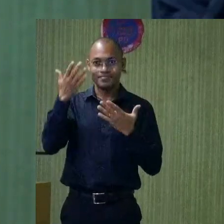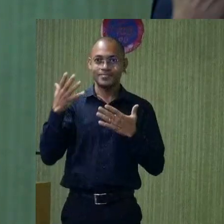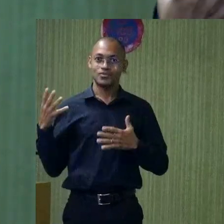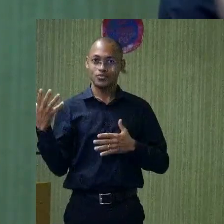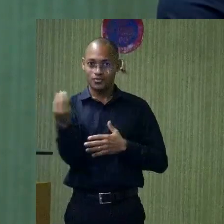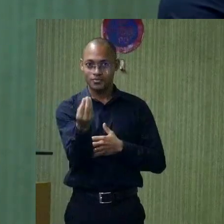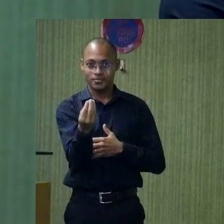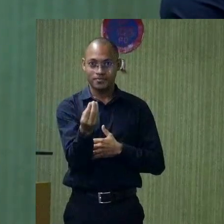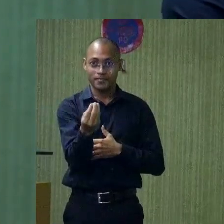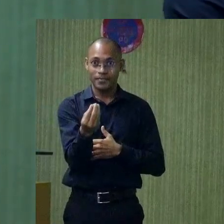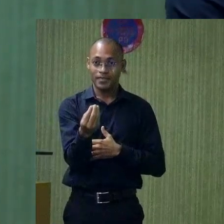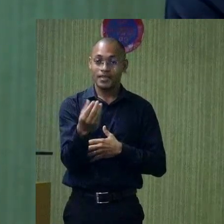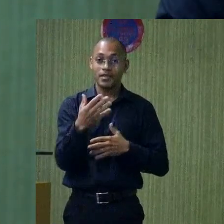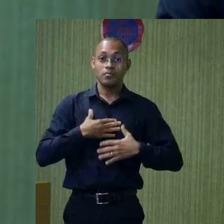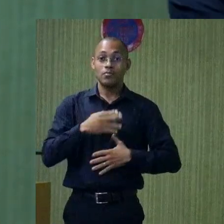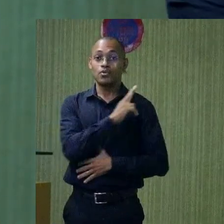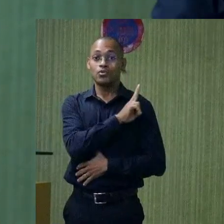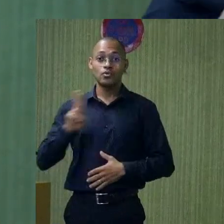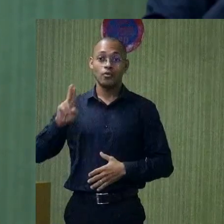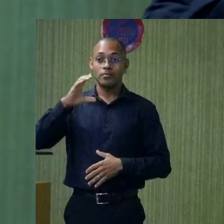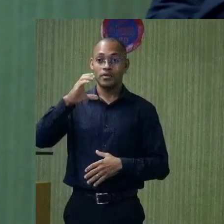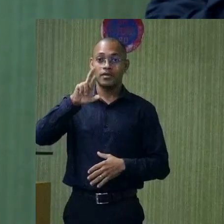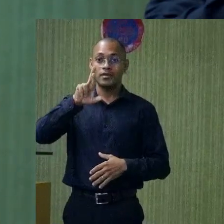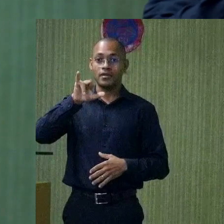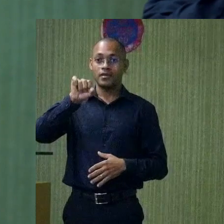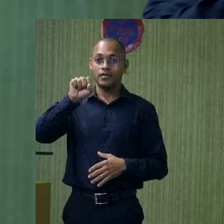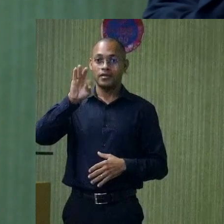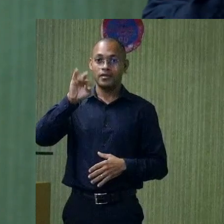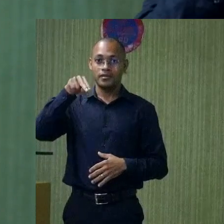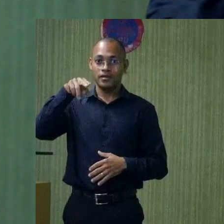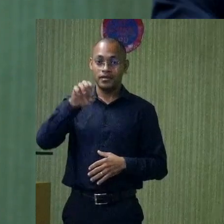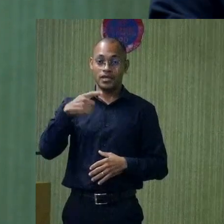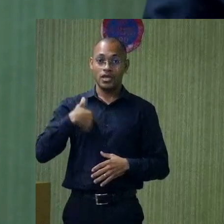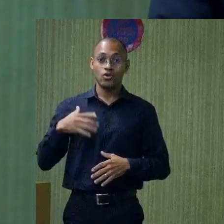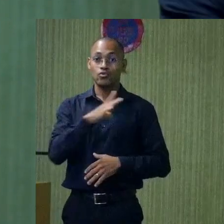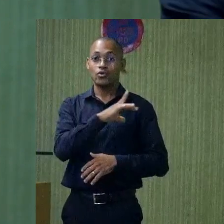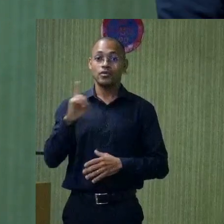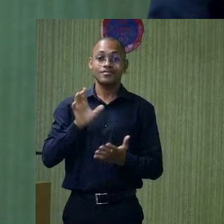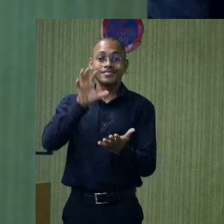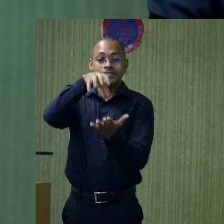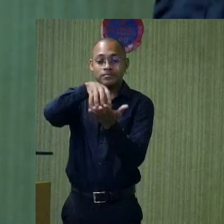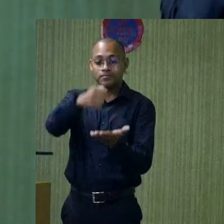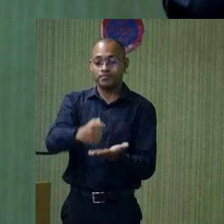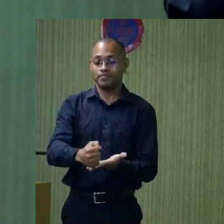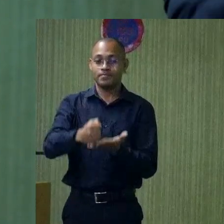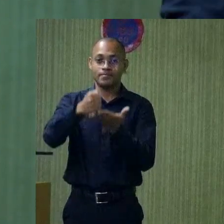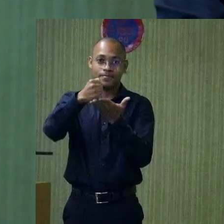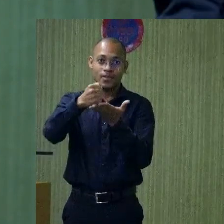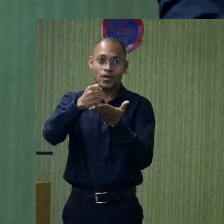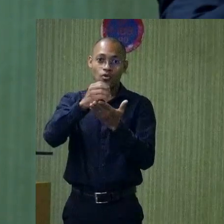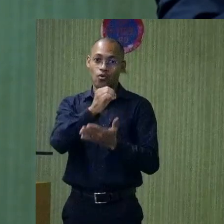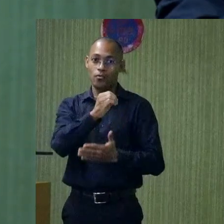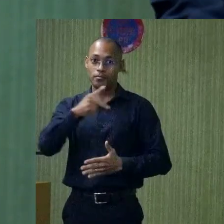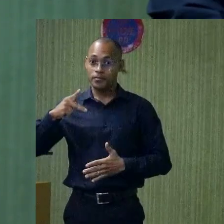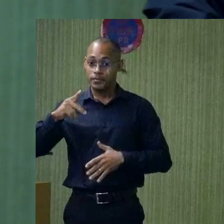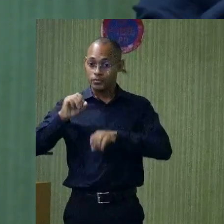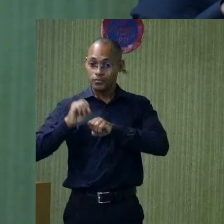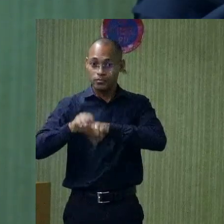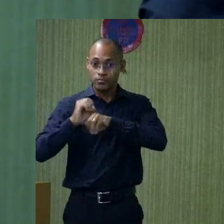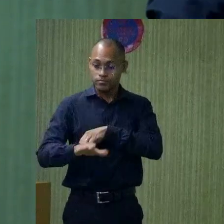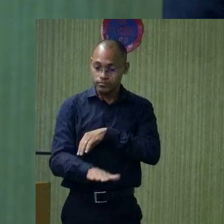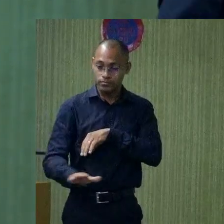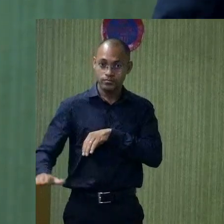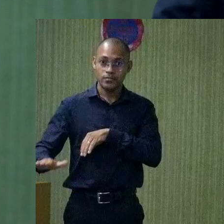vocês meu nome é Cristiane eu estou na coordenação do Centro de Apoio operacional da educação infância e